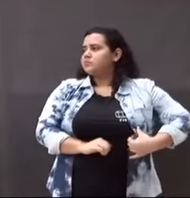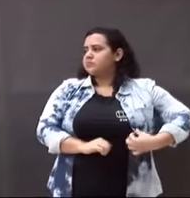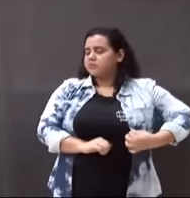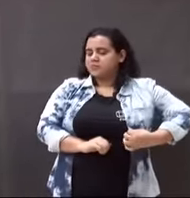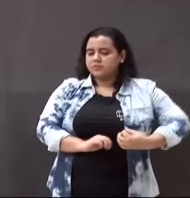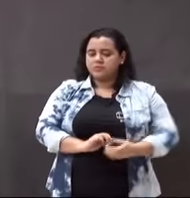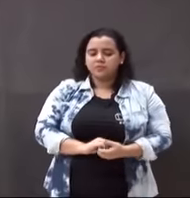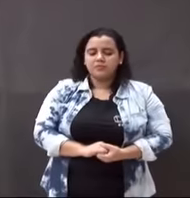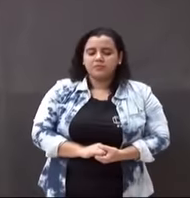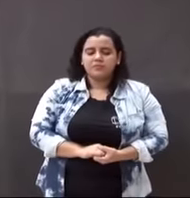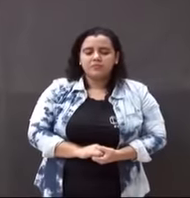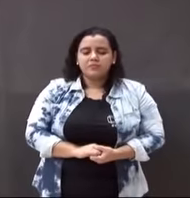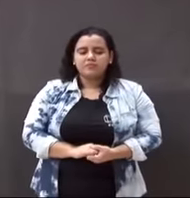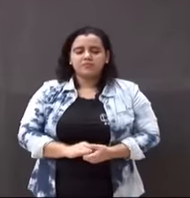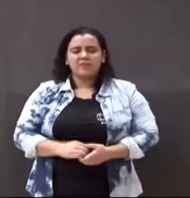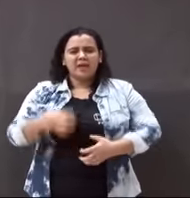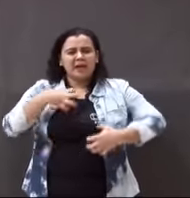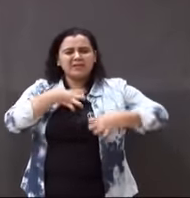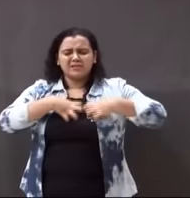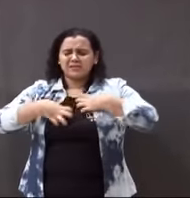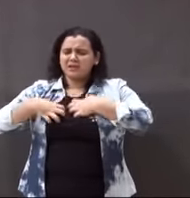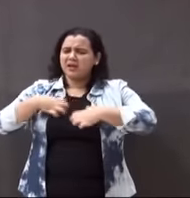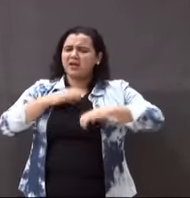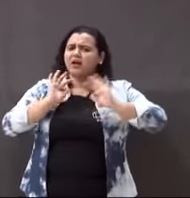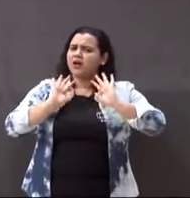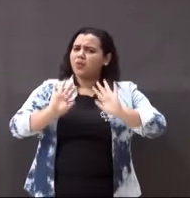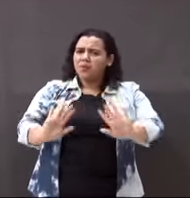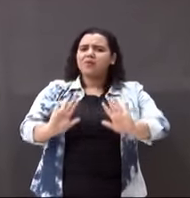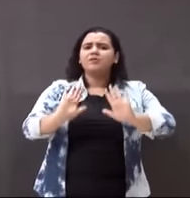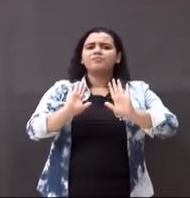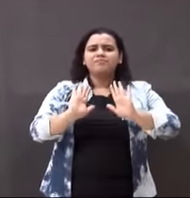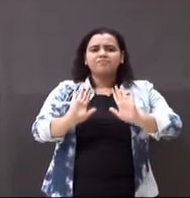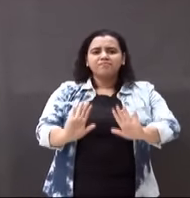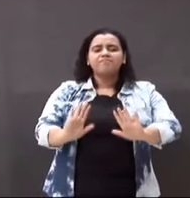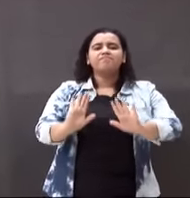Só não se desespere.